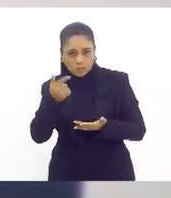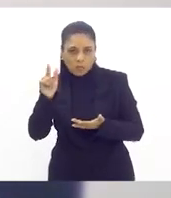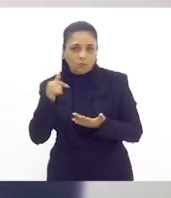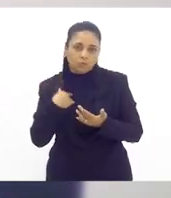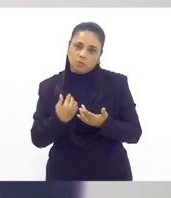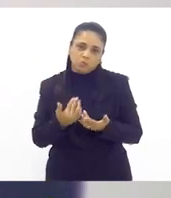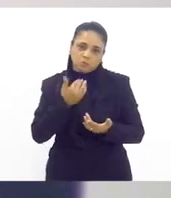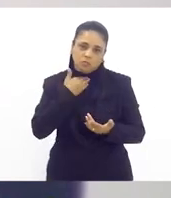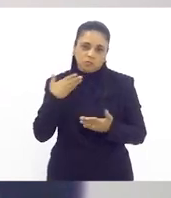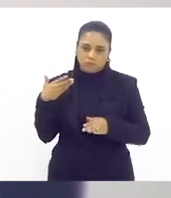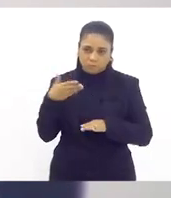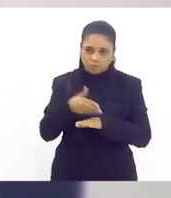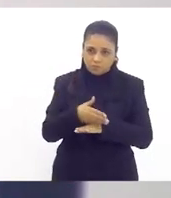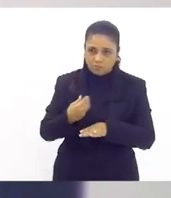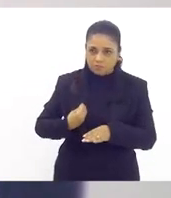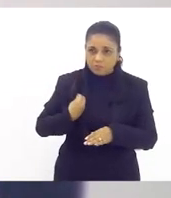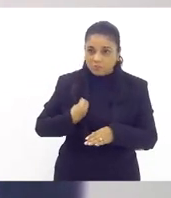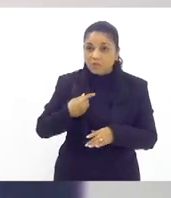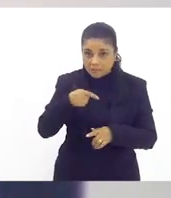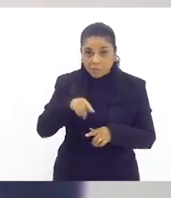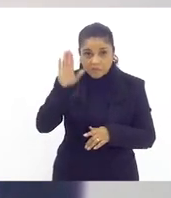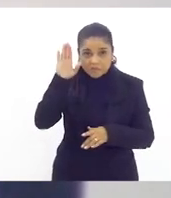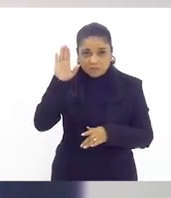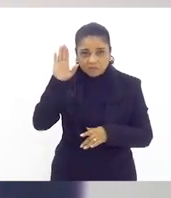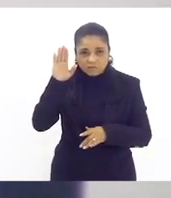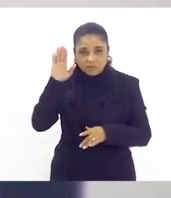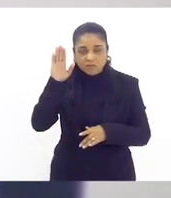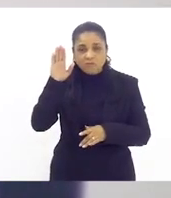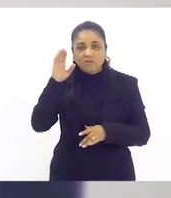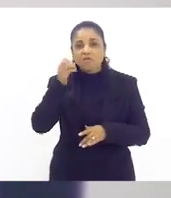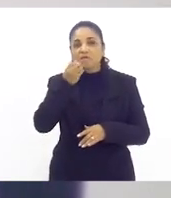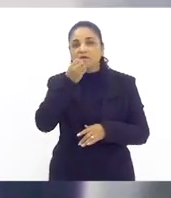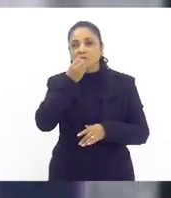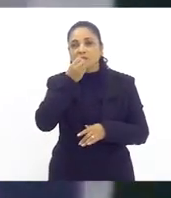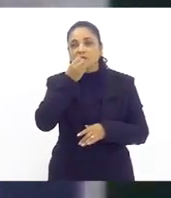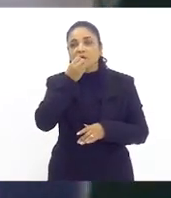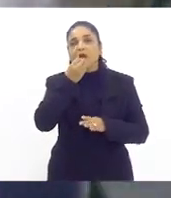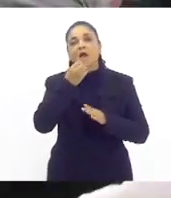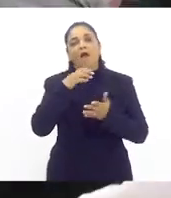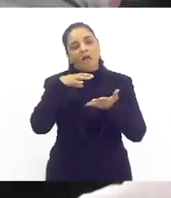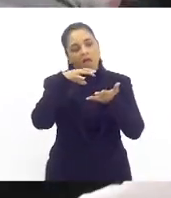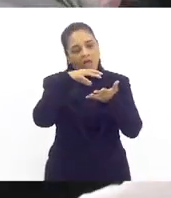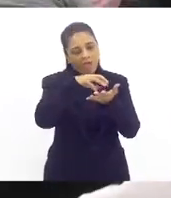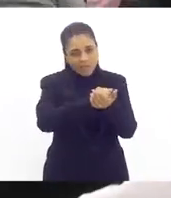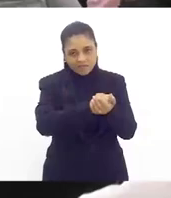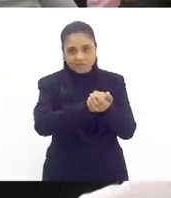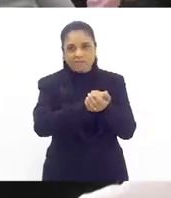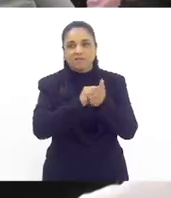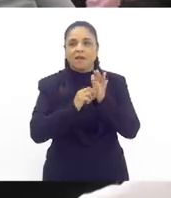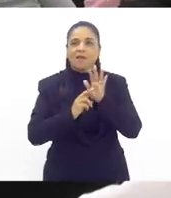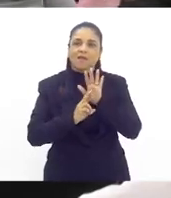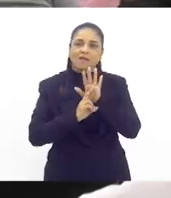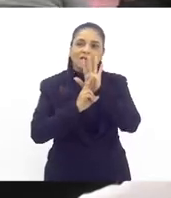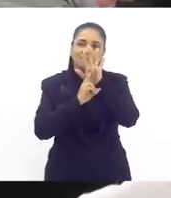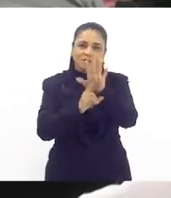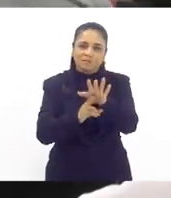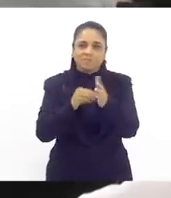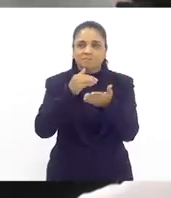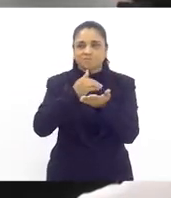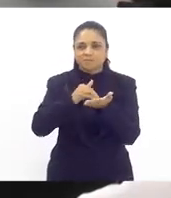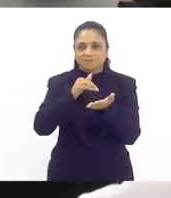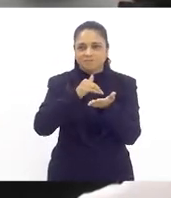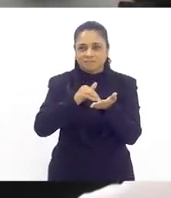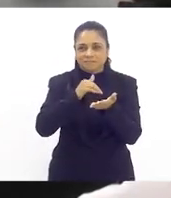né ah não tá presente então quero registrar que a presença da representação da secretaria